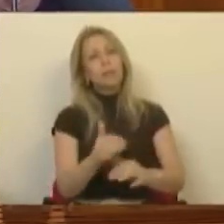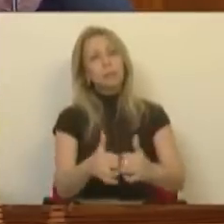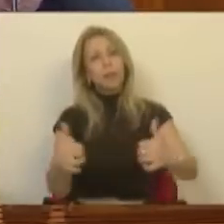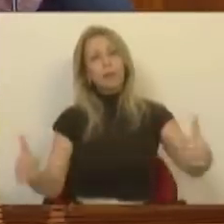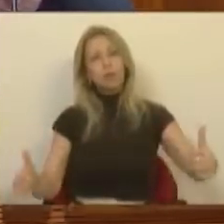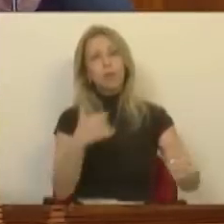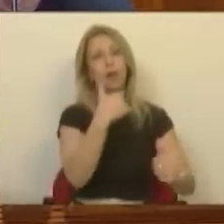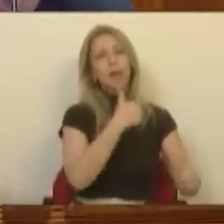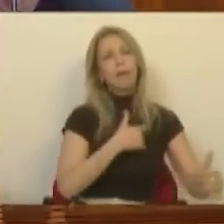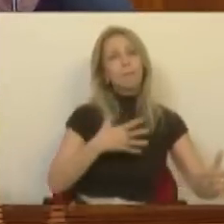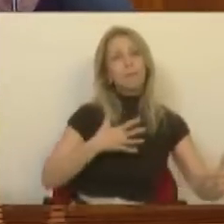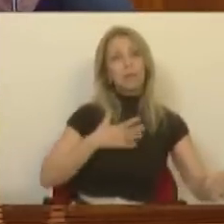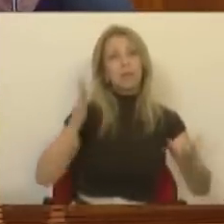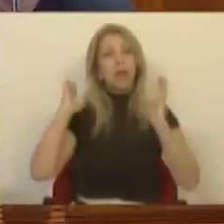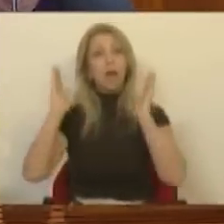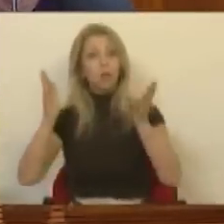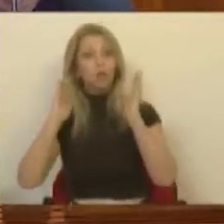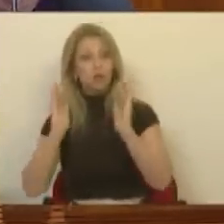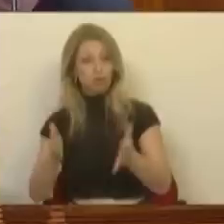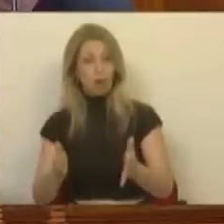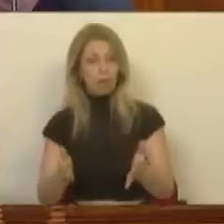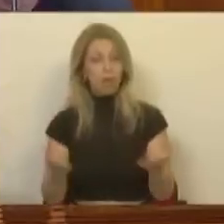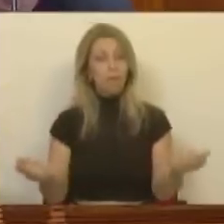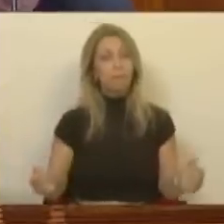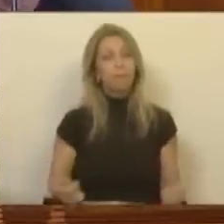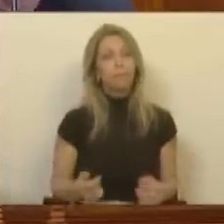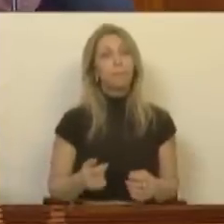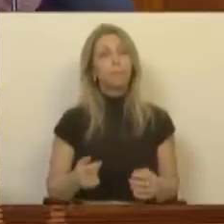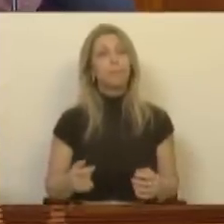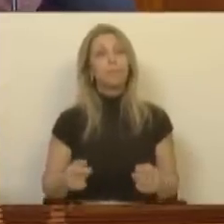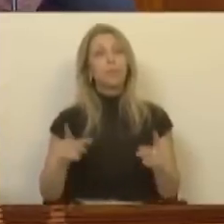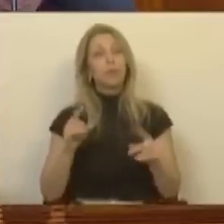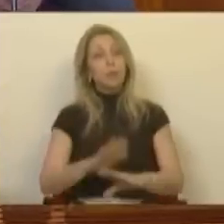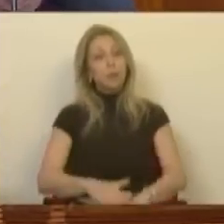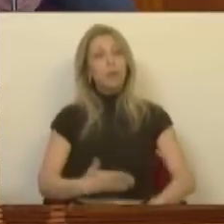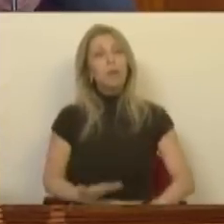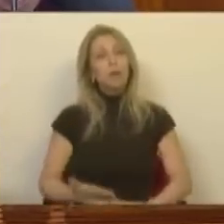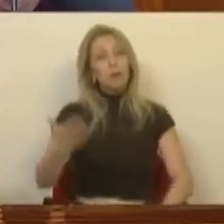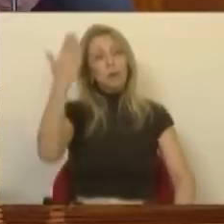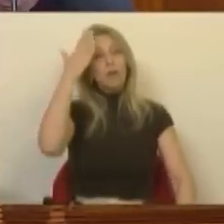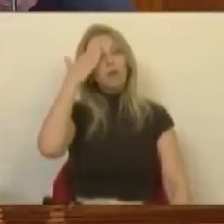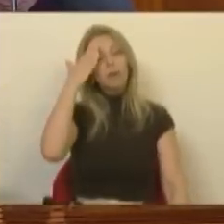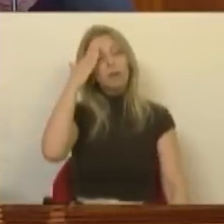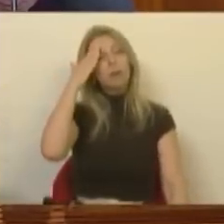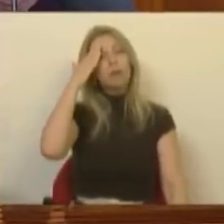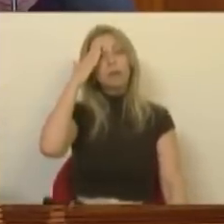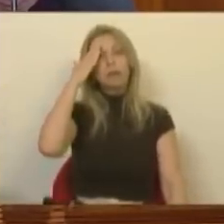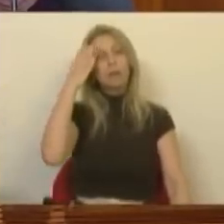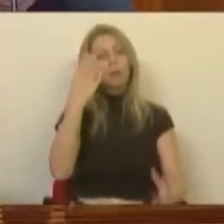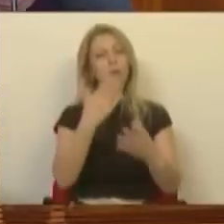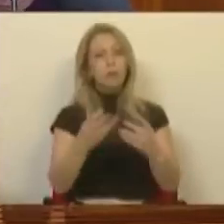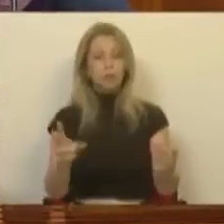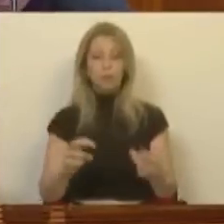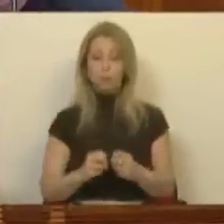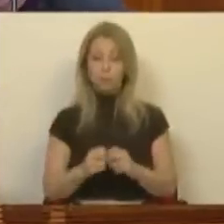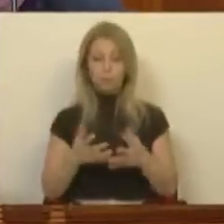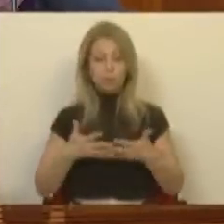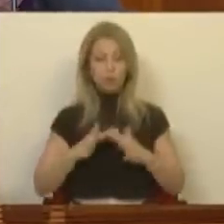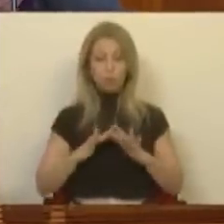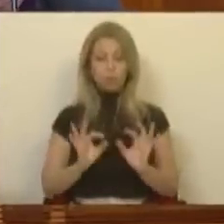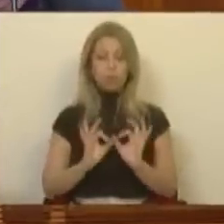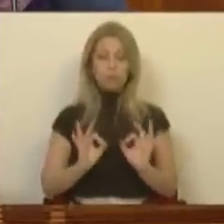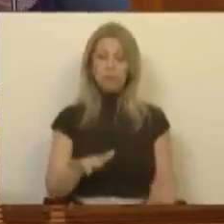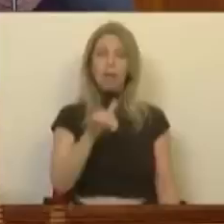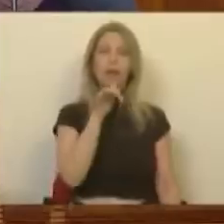Empresarial da Gargantas autoestrada de reforçar efetivamente a capacidade de resolver os problemas estruturais